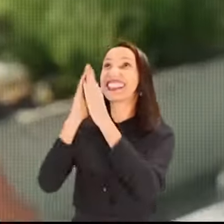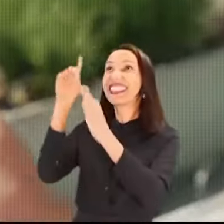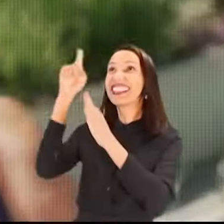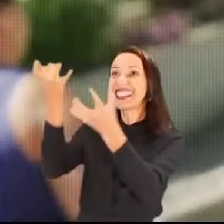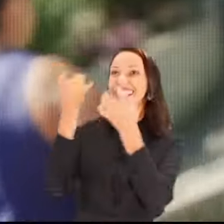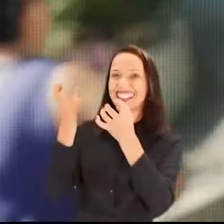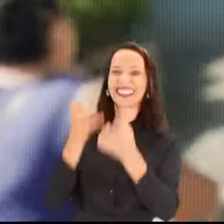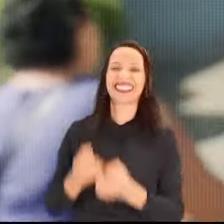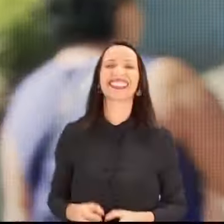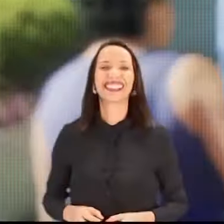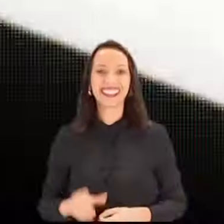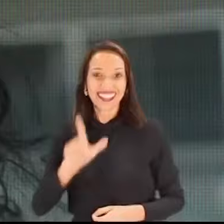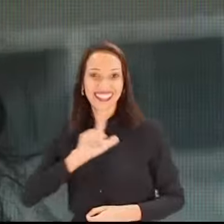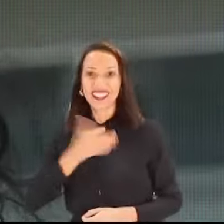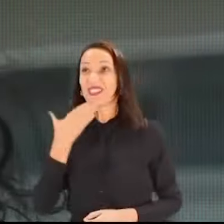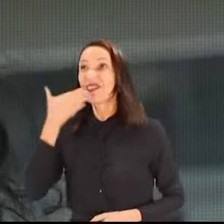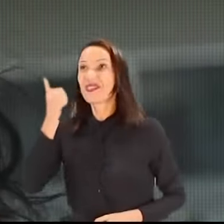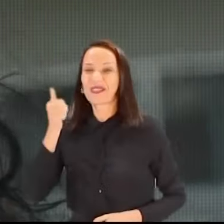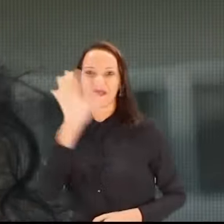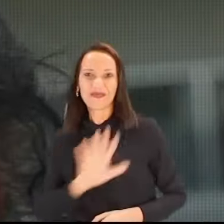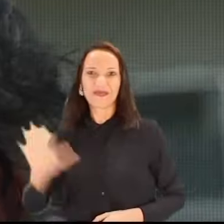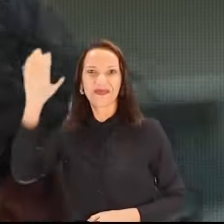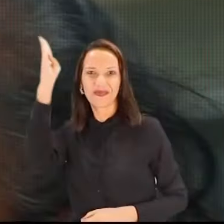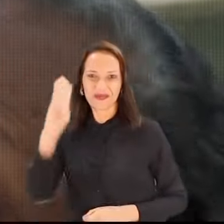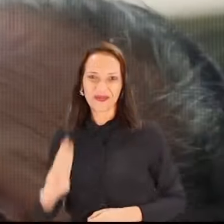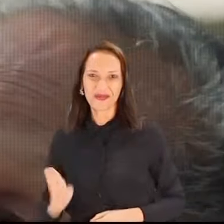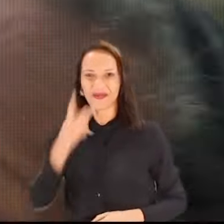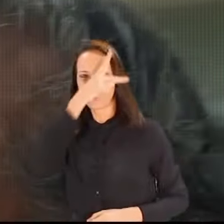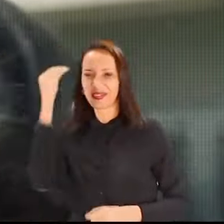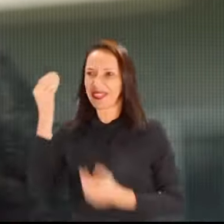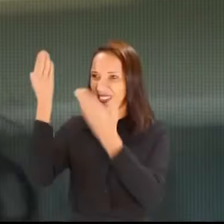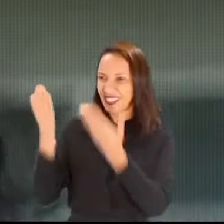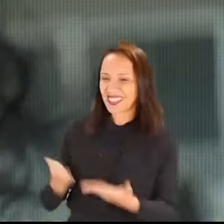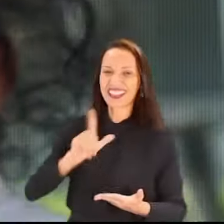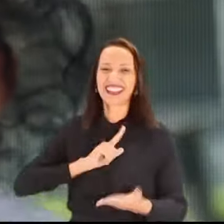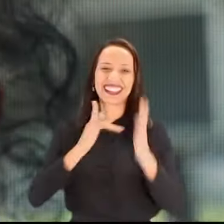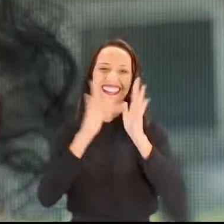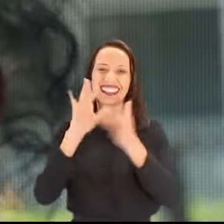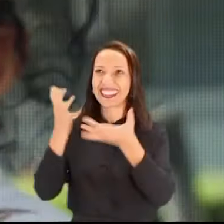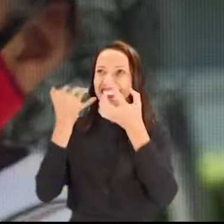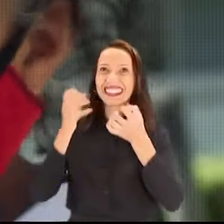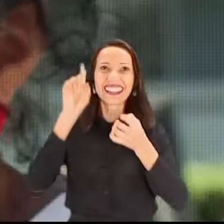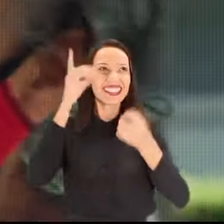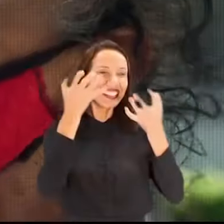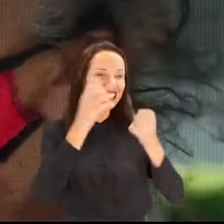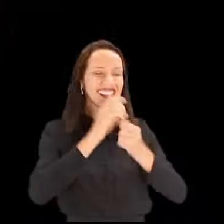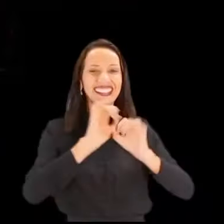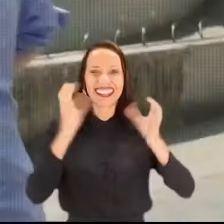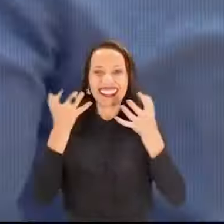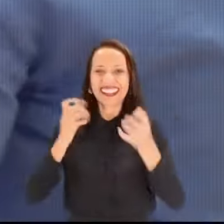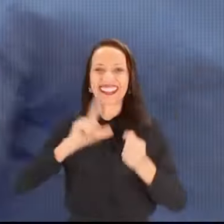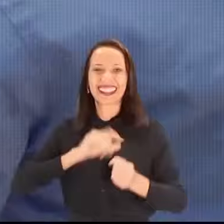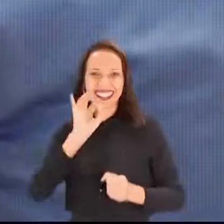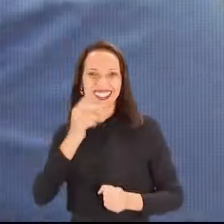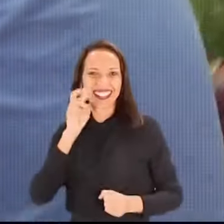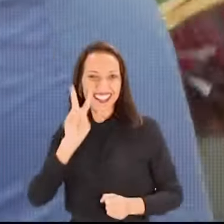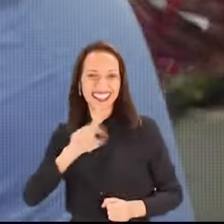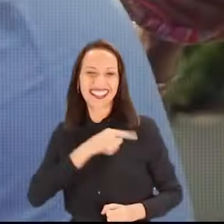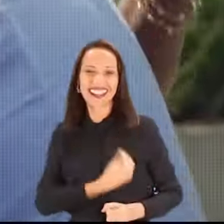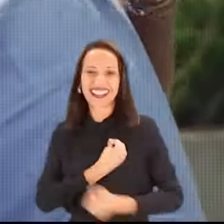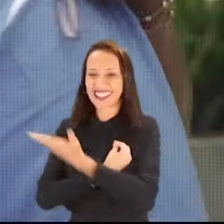Vamos ganhar essa. Se Deus quiser. Que vai ser o maior prefeito do Brasil, vai ser você. Se Deus quiser. Que Jesus vai querer.